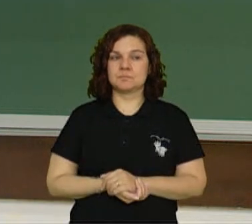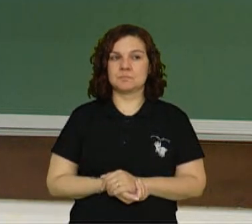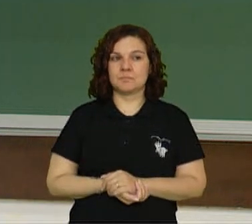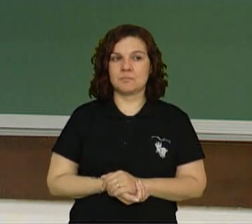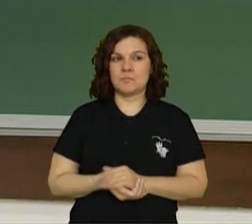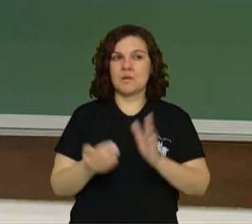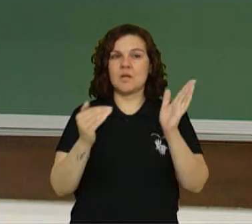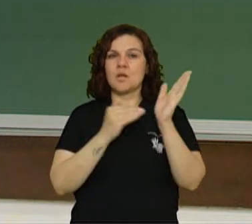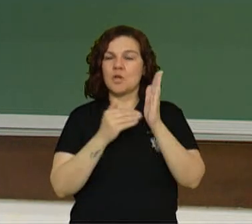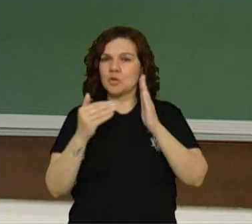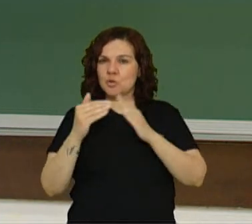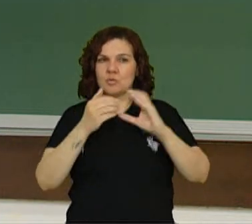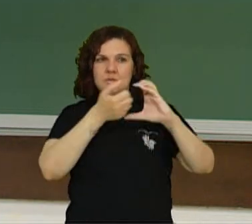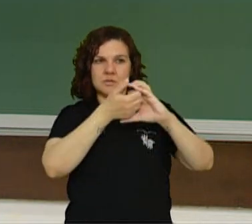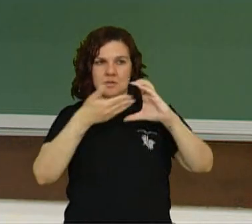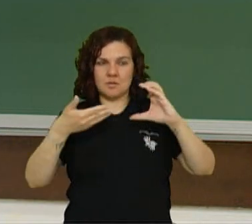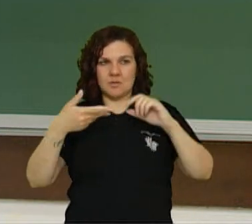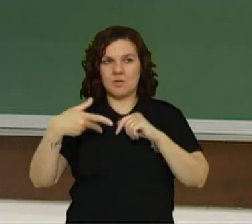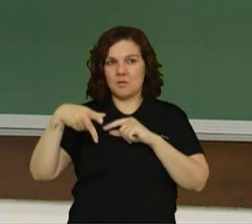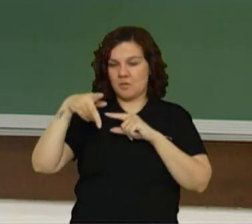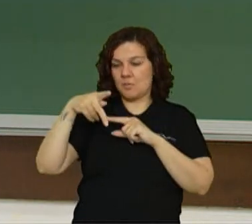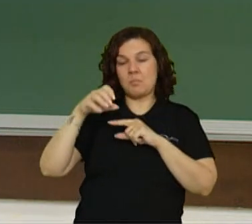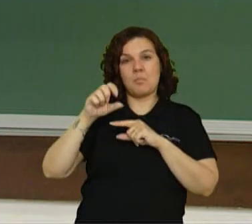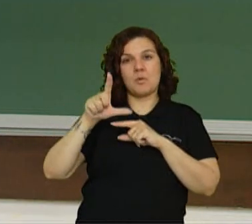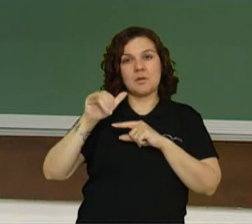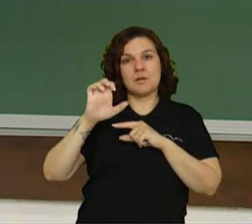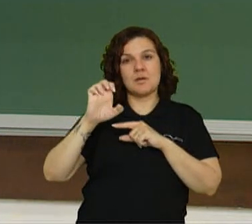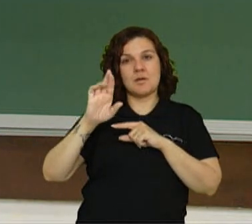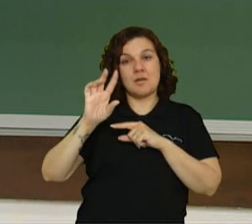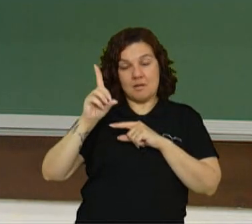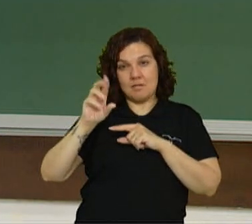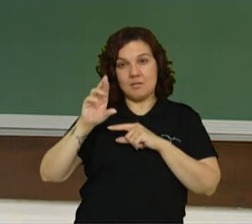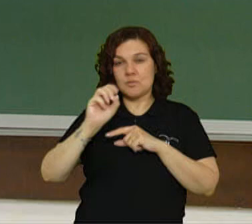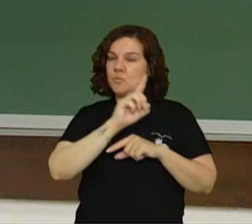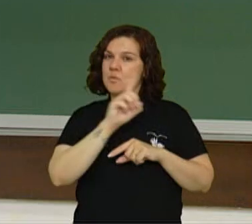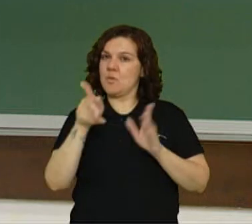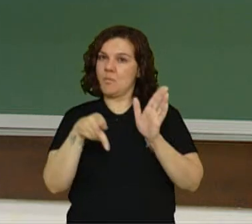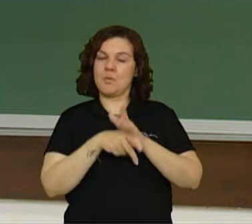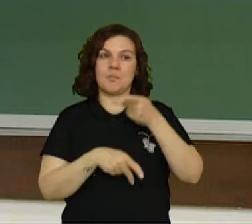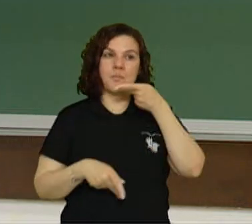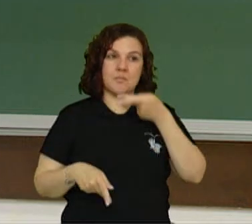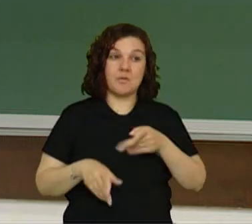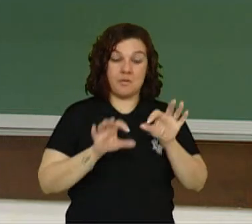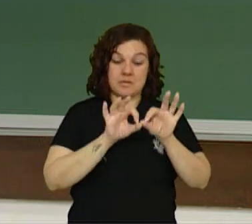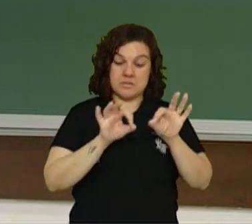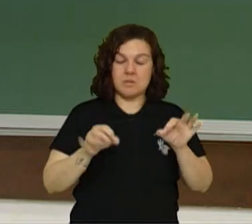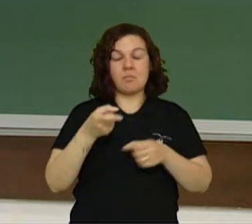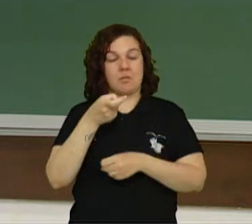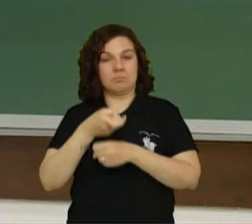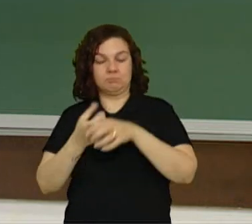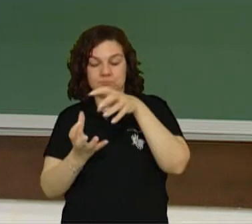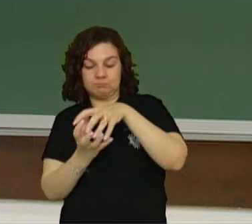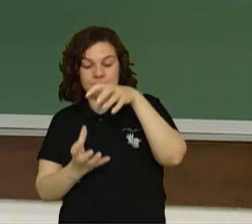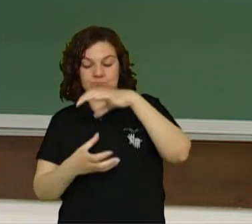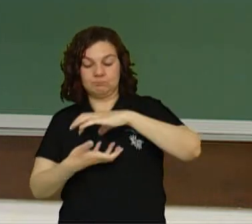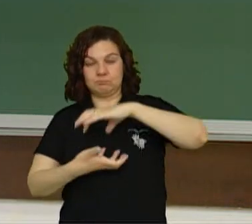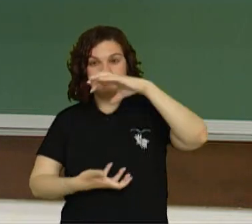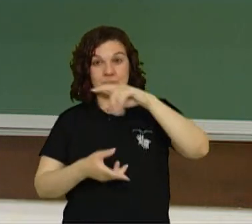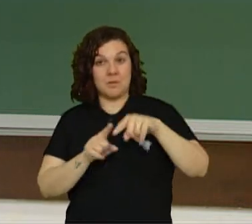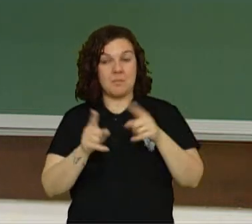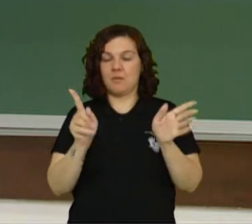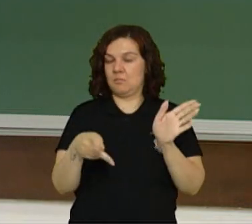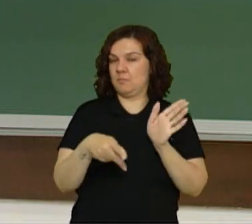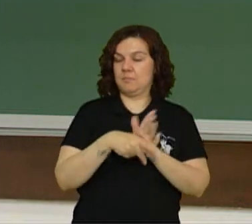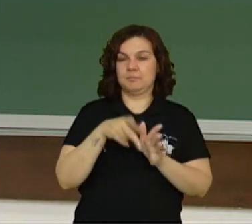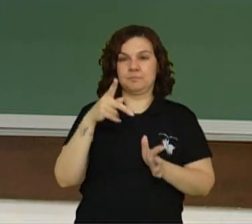se não der certo todas aquelas características do poliedro, ele não vai ser de Platão. Tá? Ele é um poliedro sim, é um sólido, mas não é um poliedro de